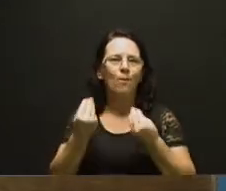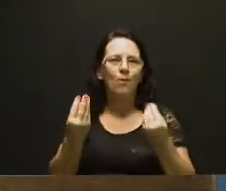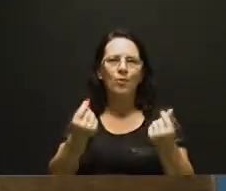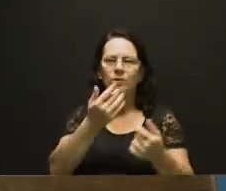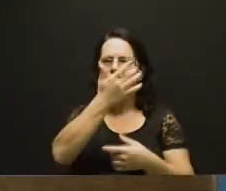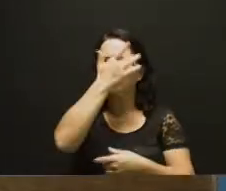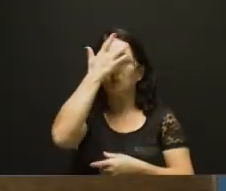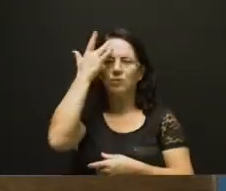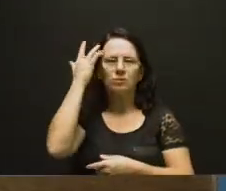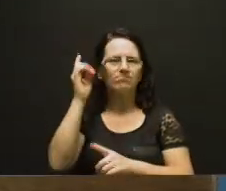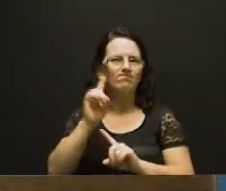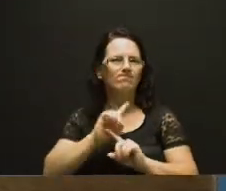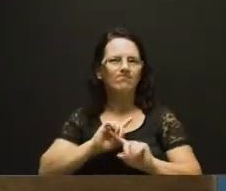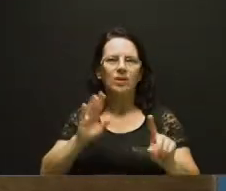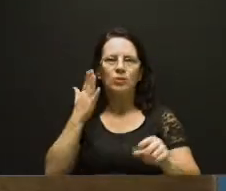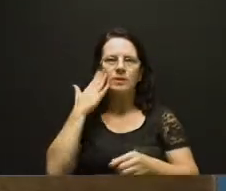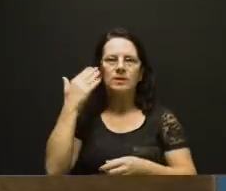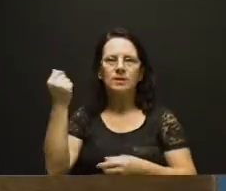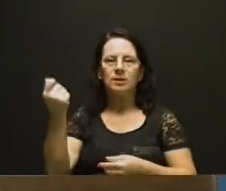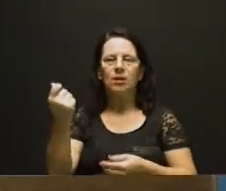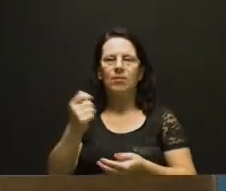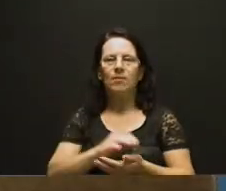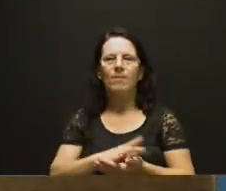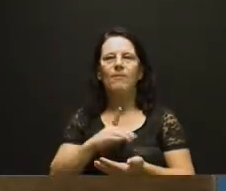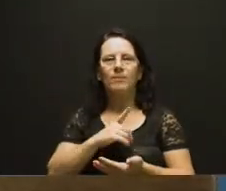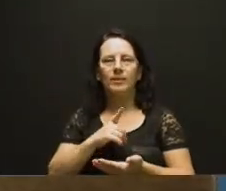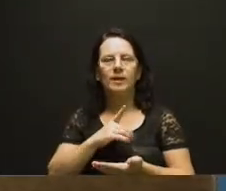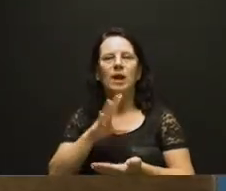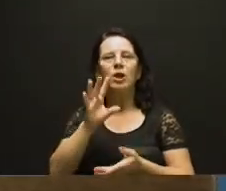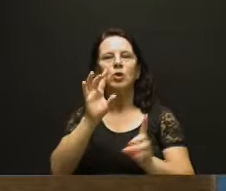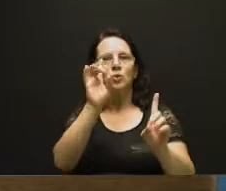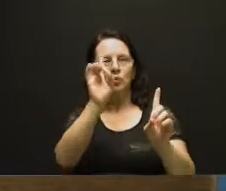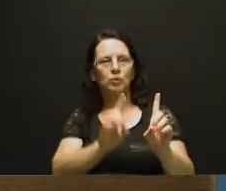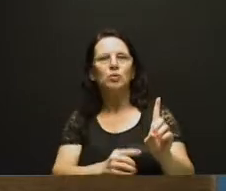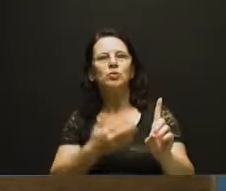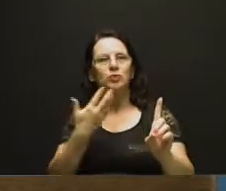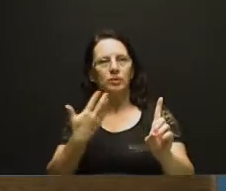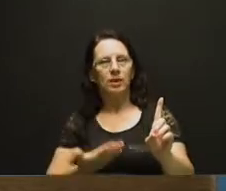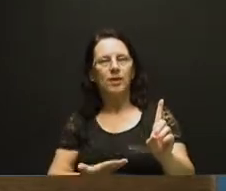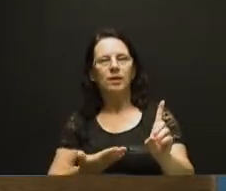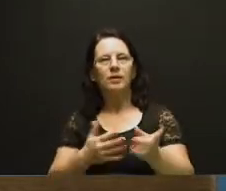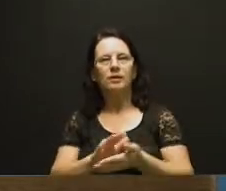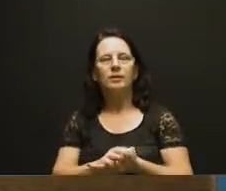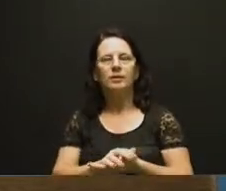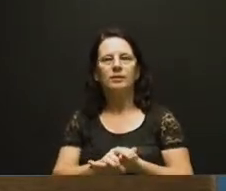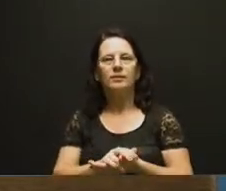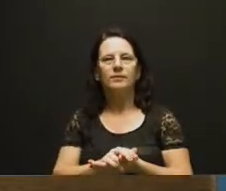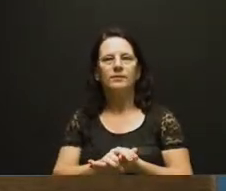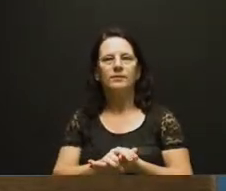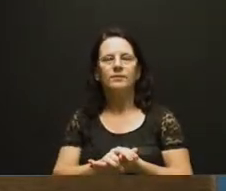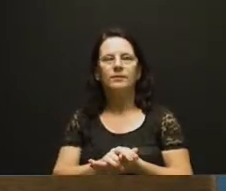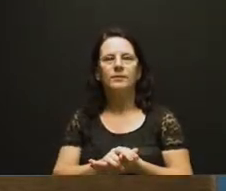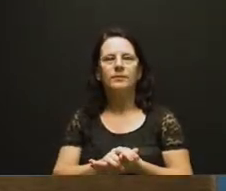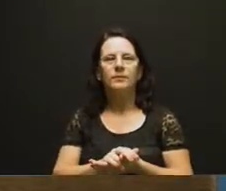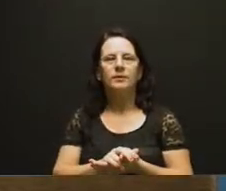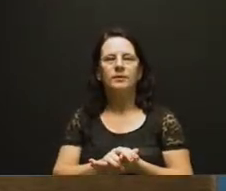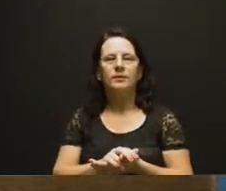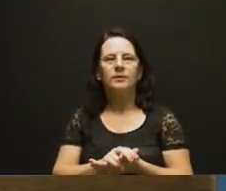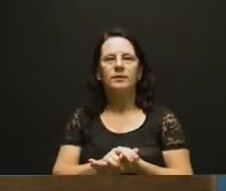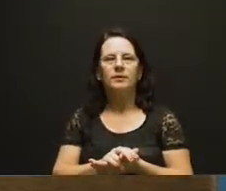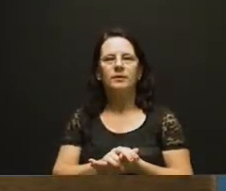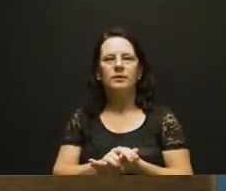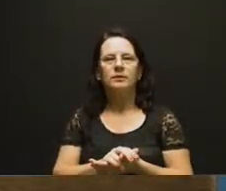não sabem que existe seus direitos e que precisamos sim pôr em prática